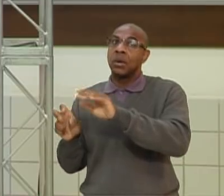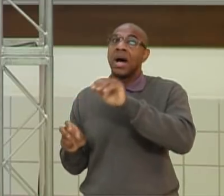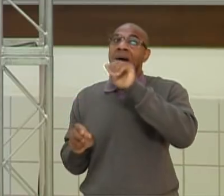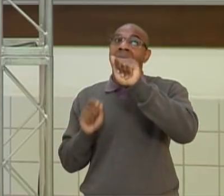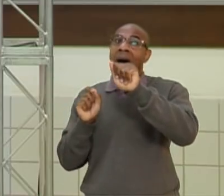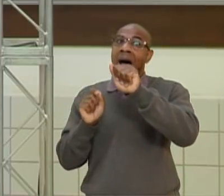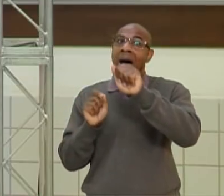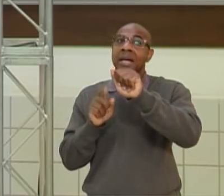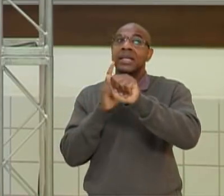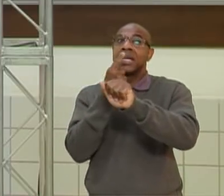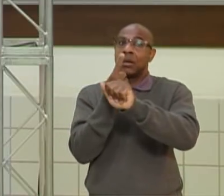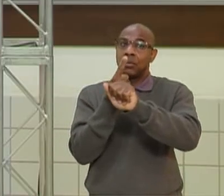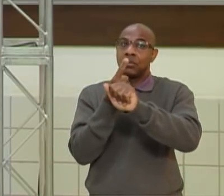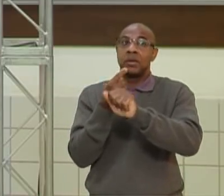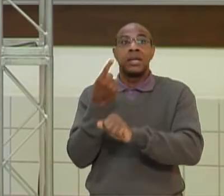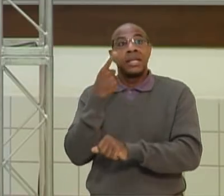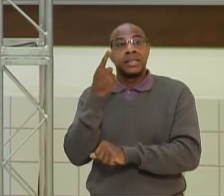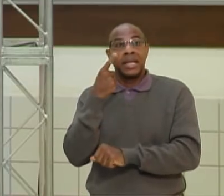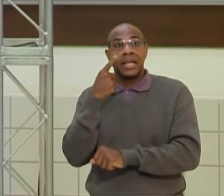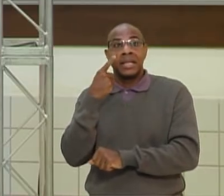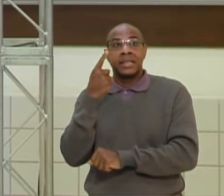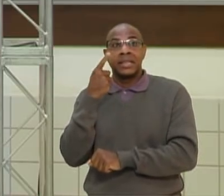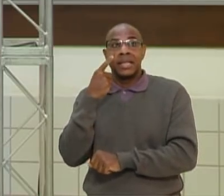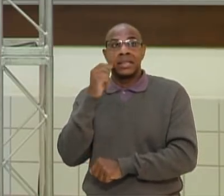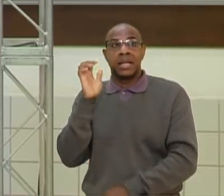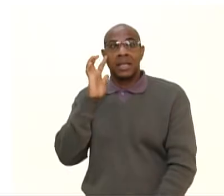resolver e daí a gente volta. Tranquilo, gente?